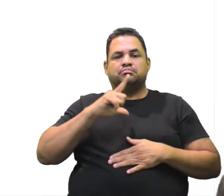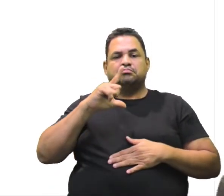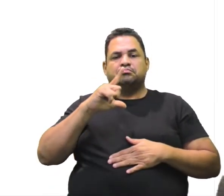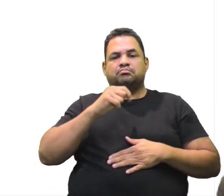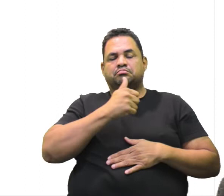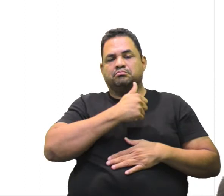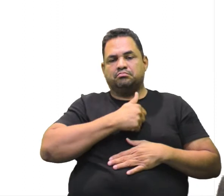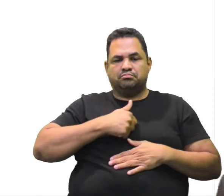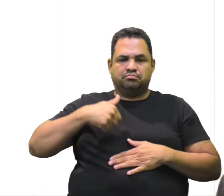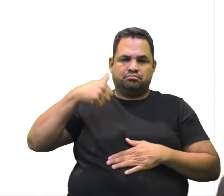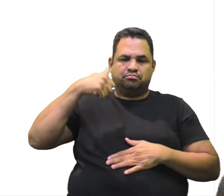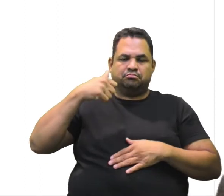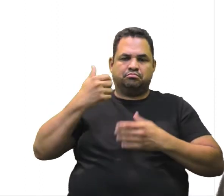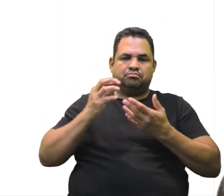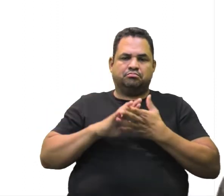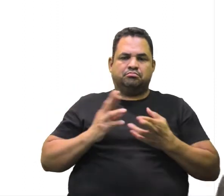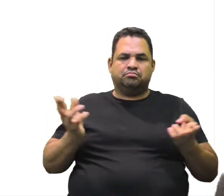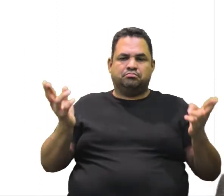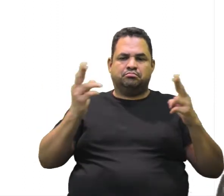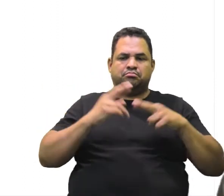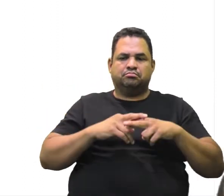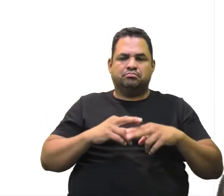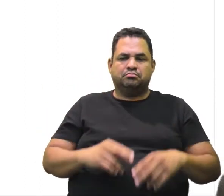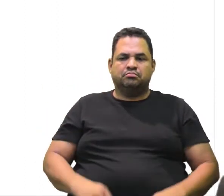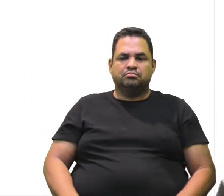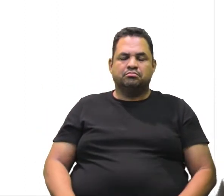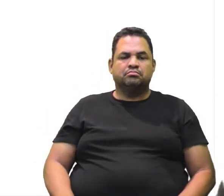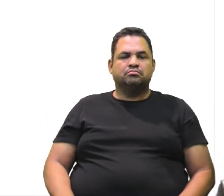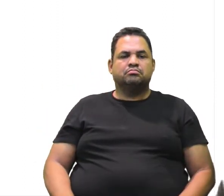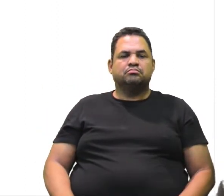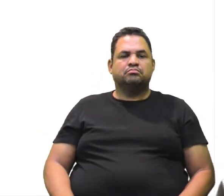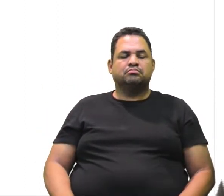maior rendimento da reação,